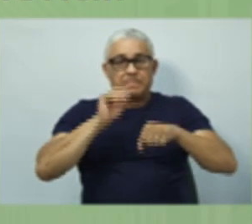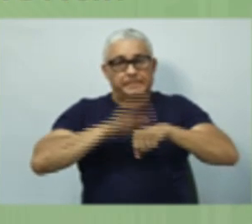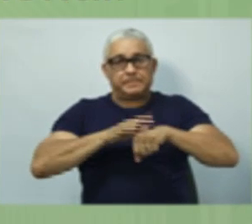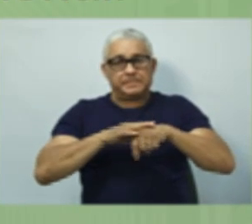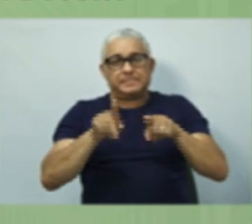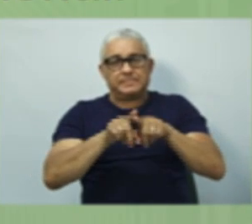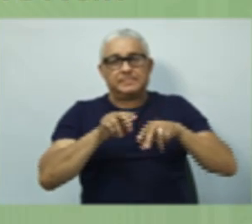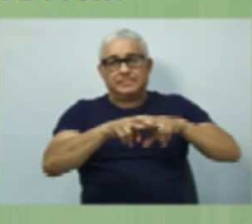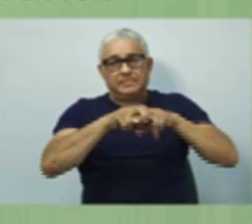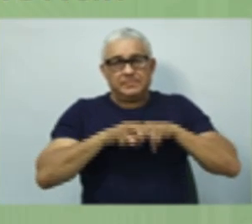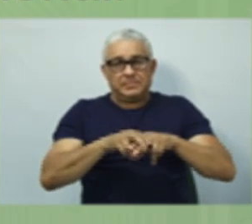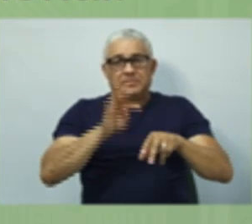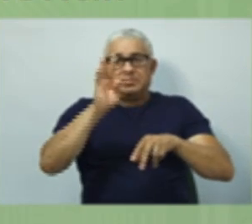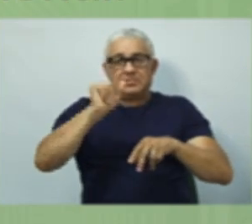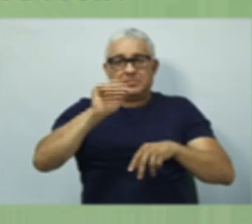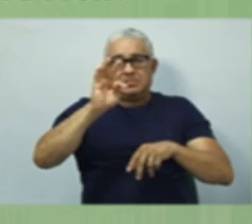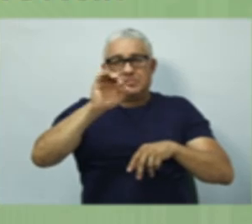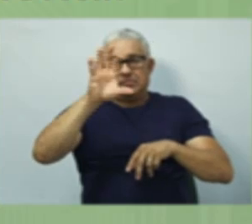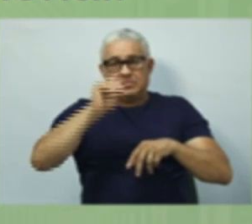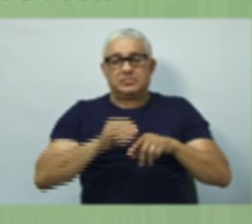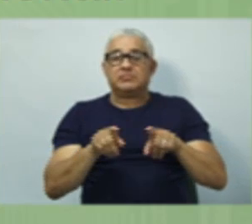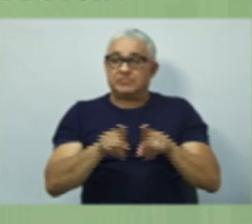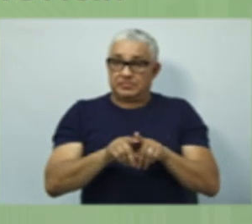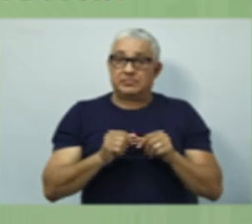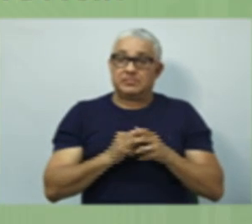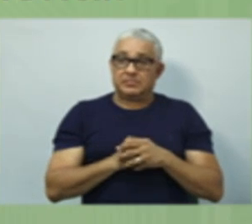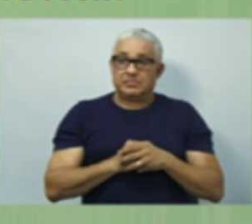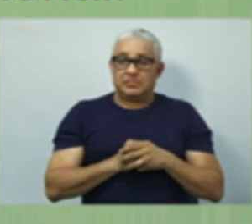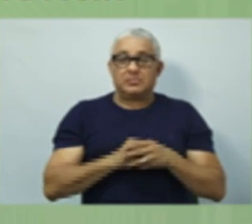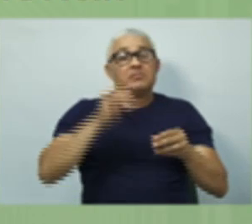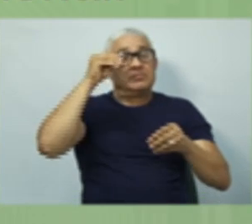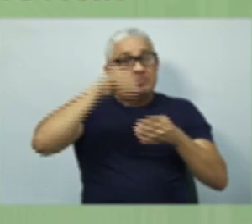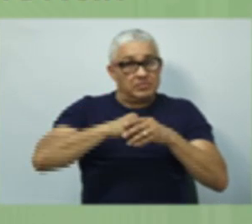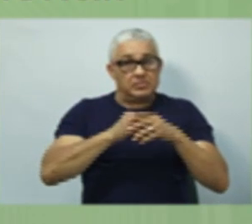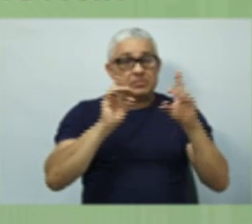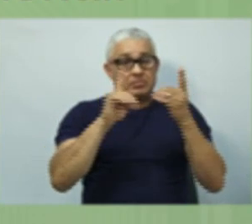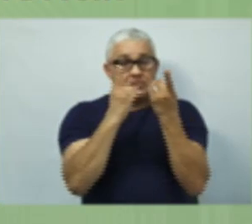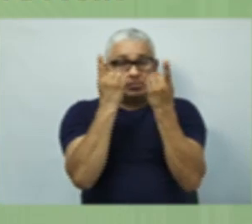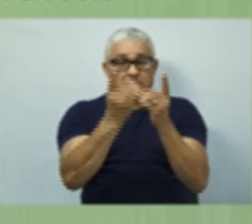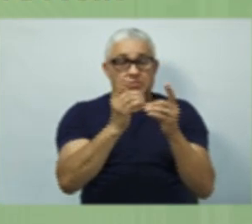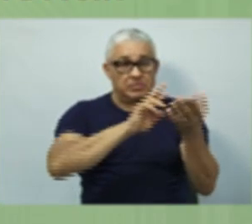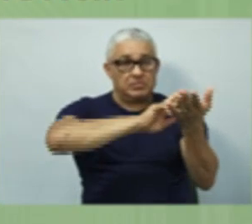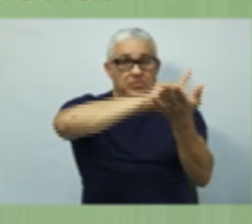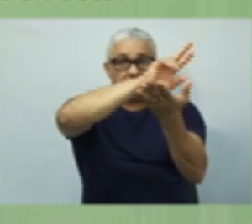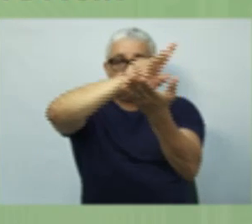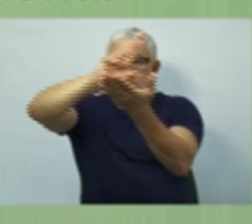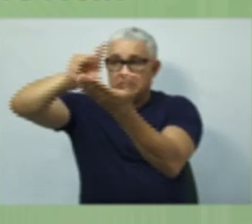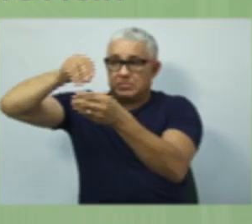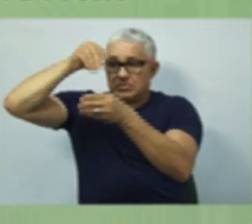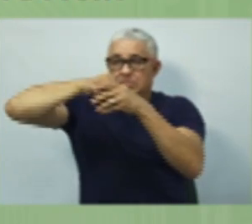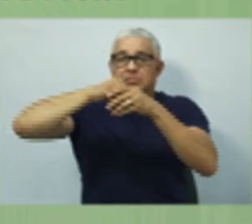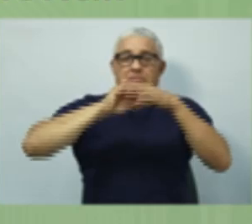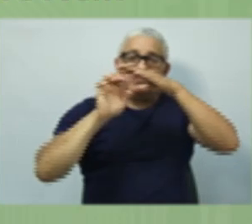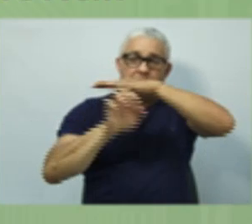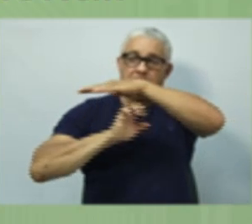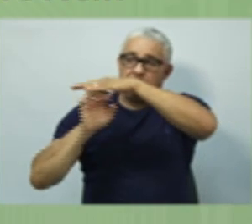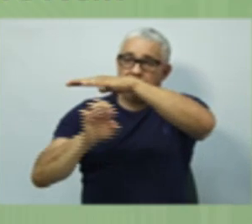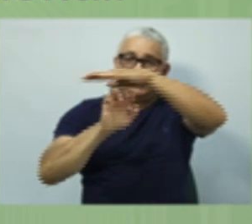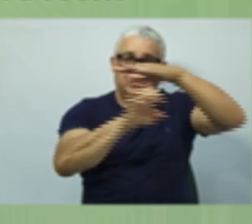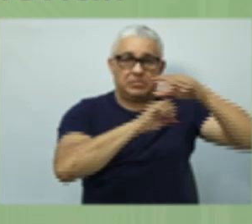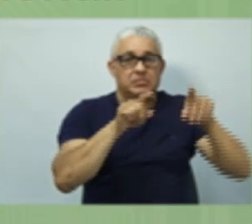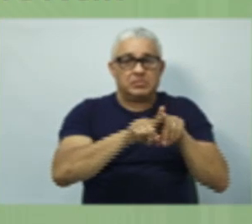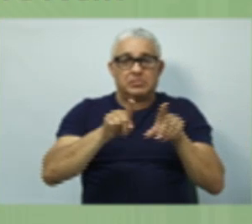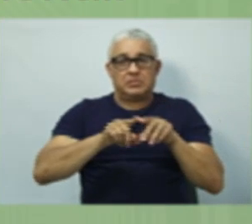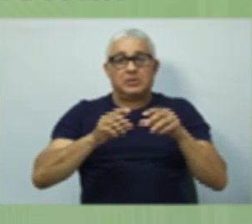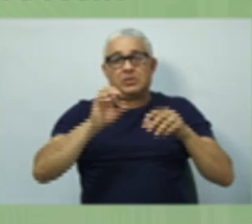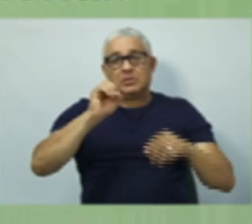do planejamento tático, que ele vai ser dentro dos departamentos lá das organizações. E já o